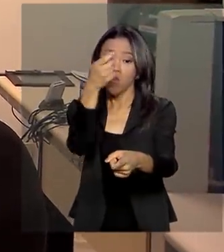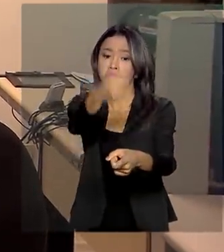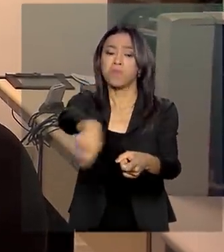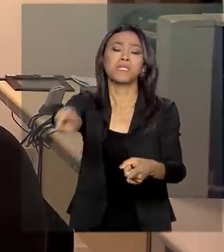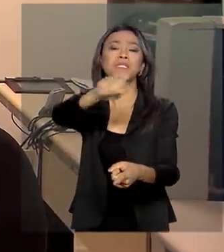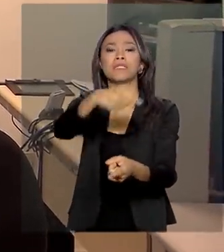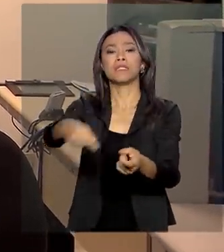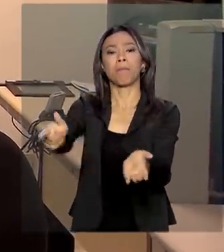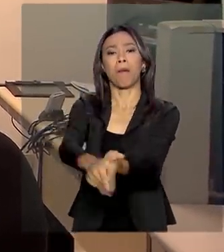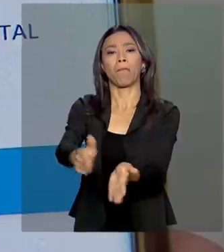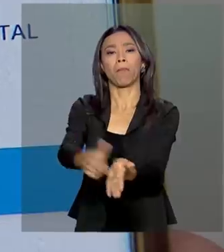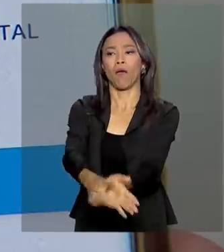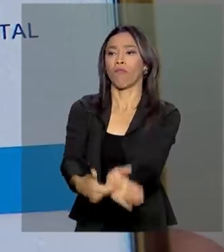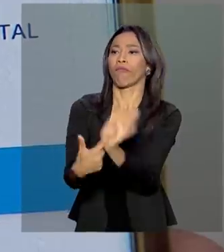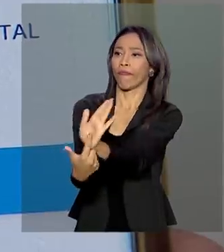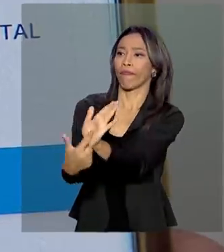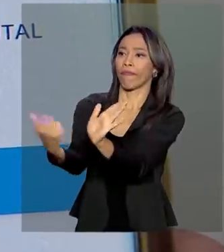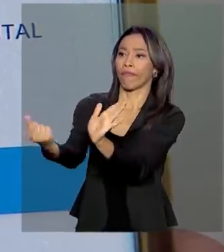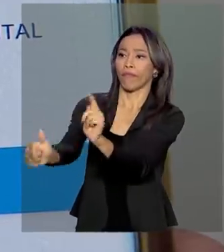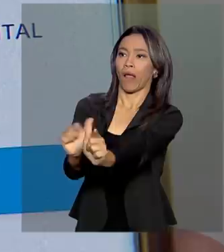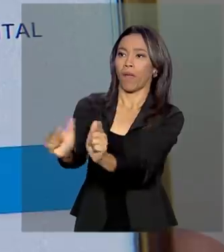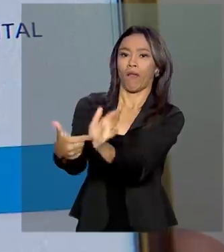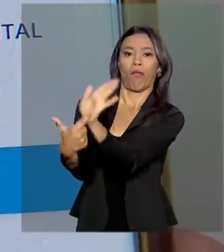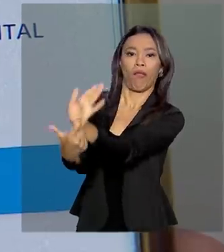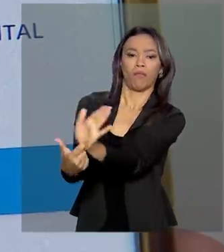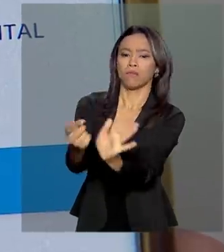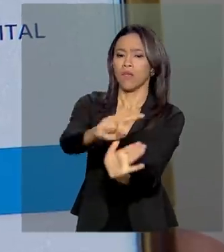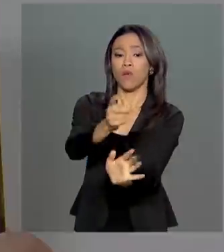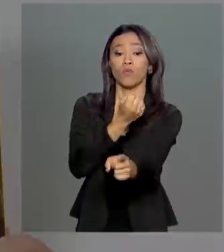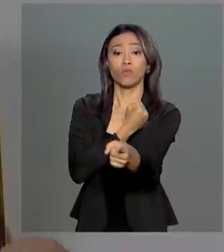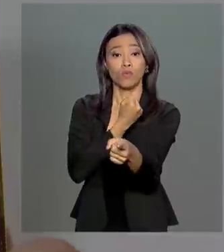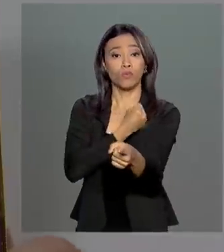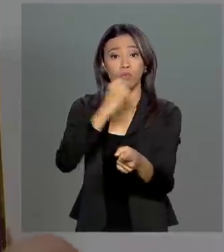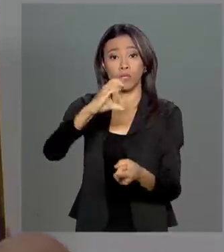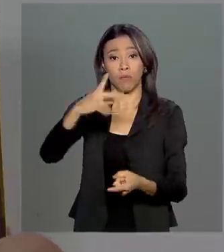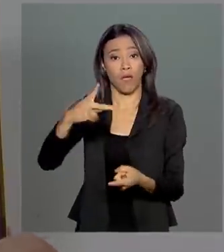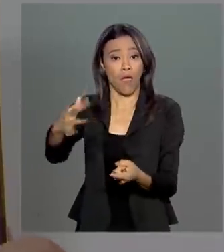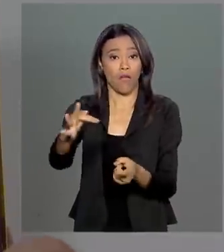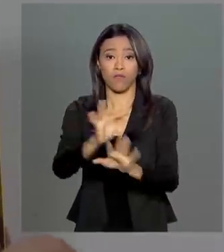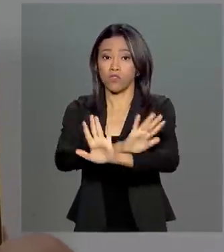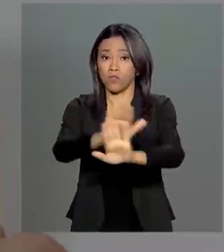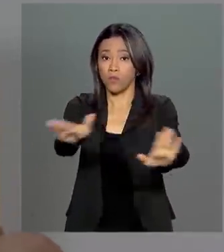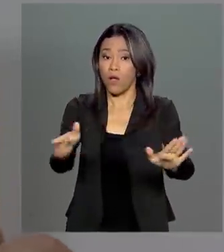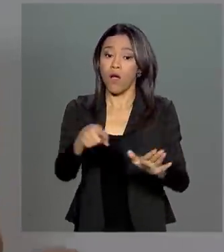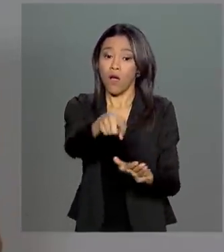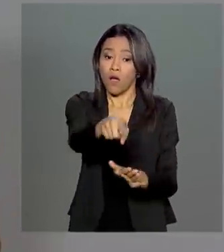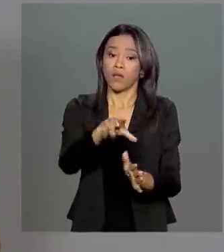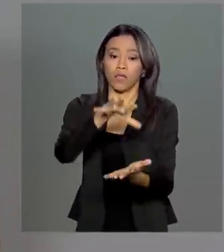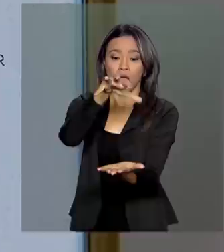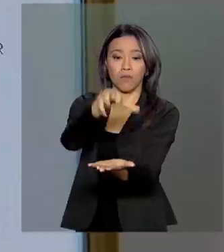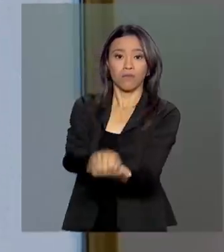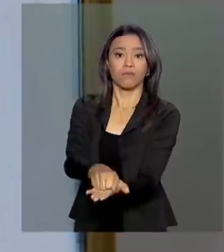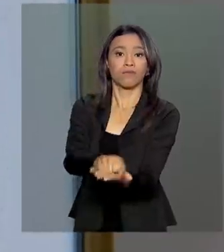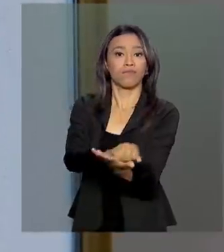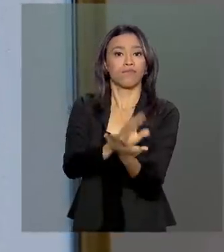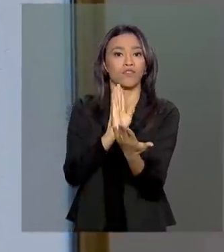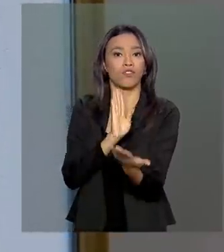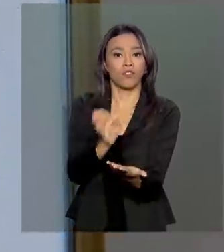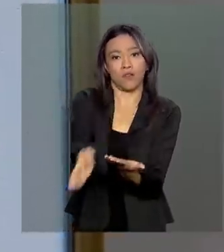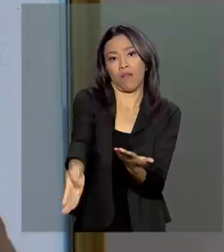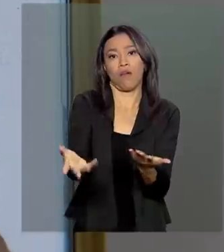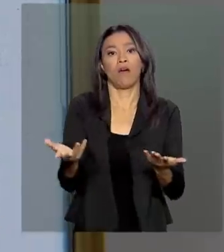a carteira em papel basta informar o número do cpf ao empregador e o registro é realizado diretamente